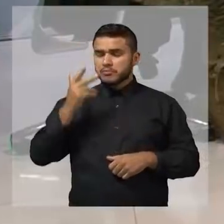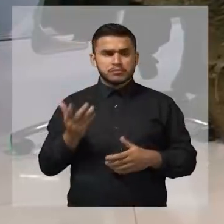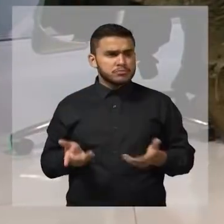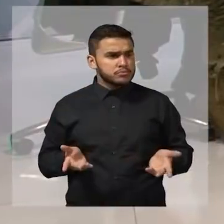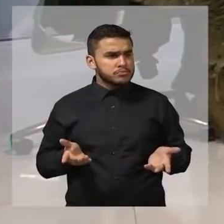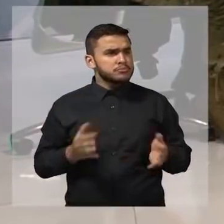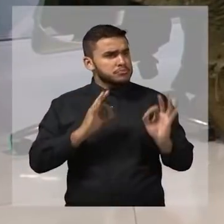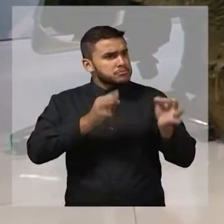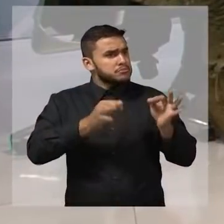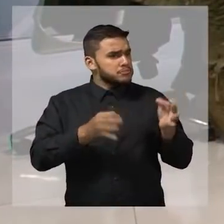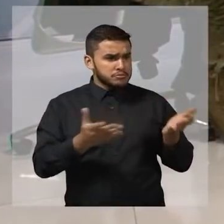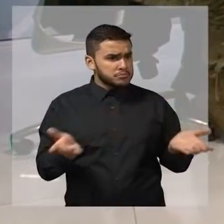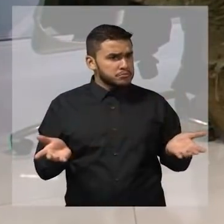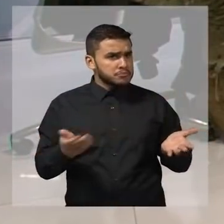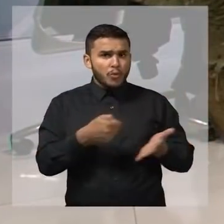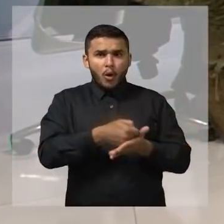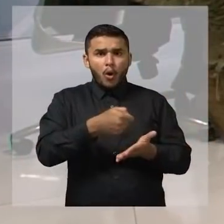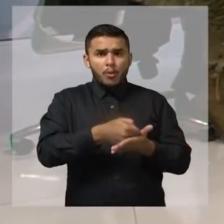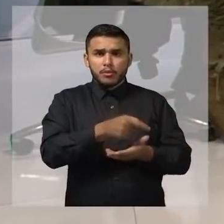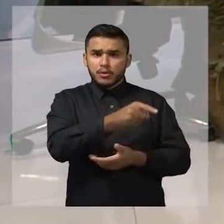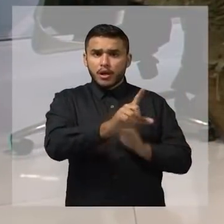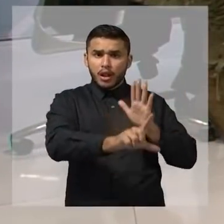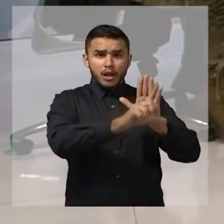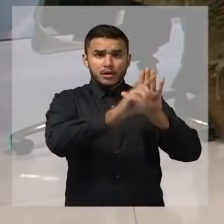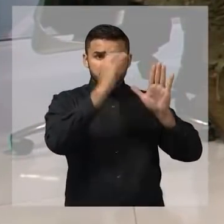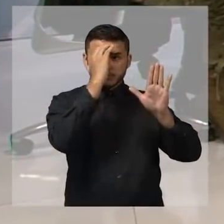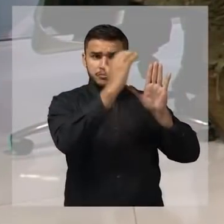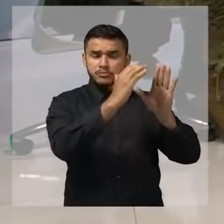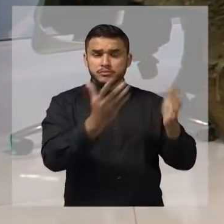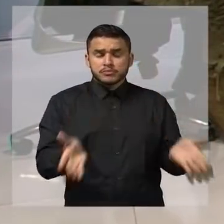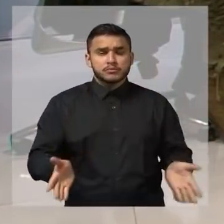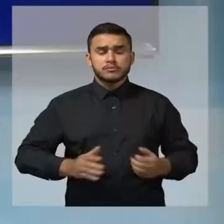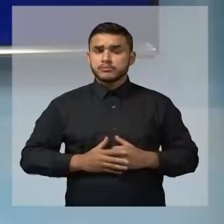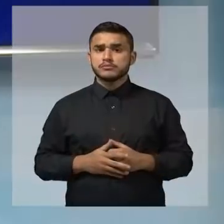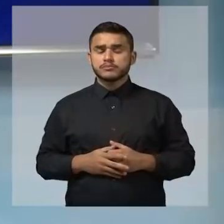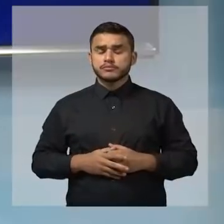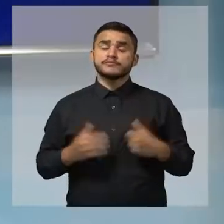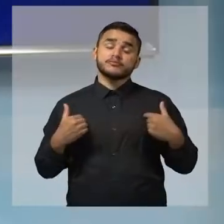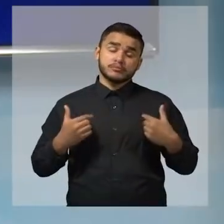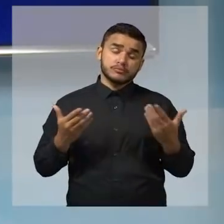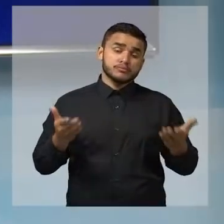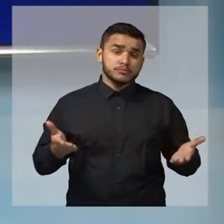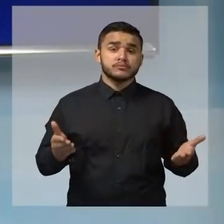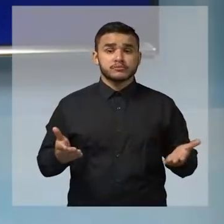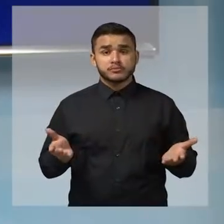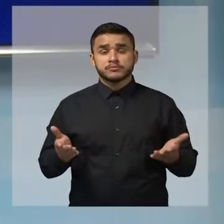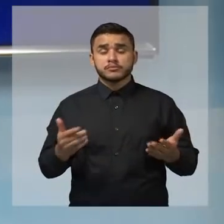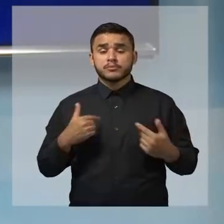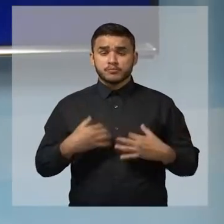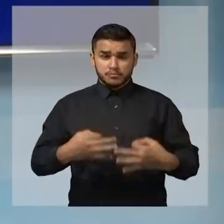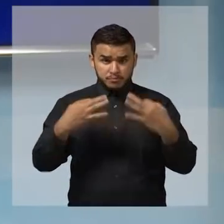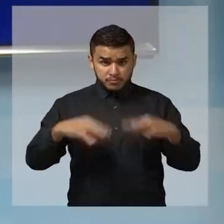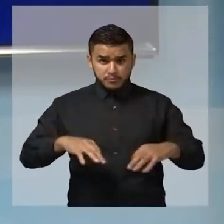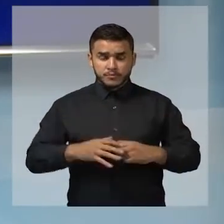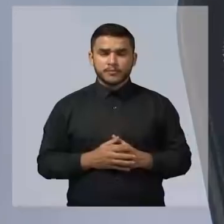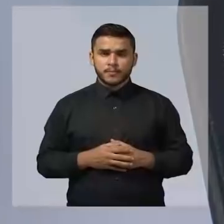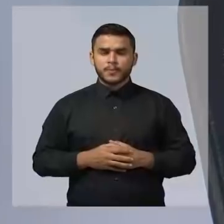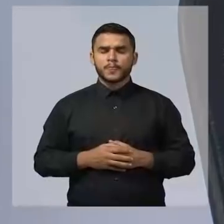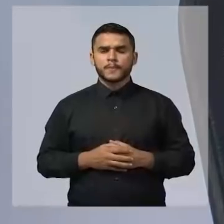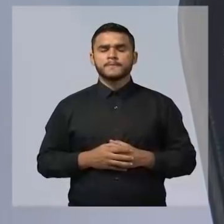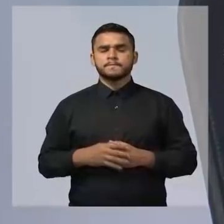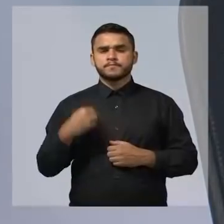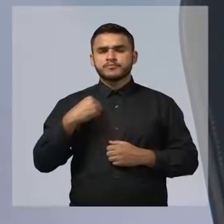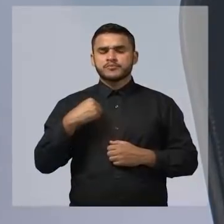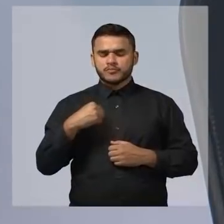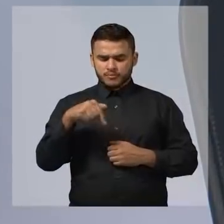tá tranquilo e seguindo a lei. Então, o que acontece? A gente pegou, na realidade, eu estive